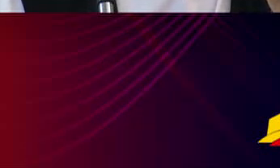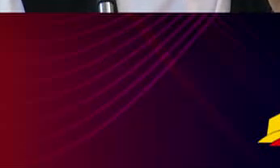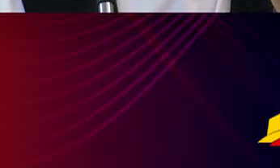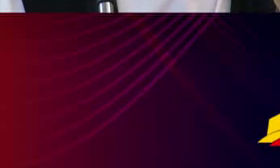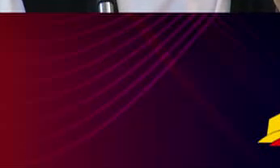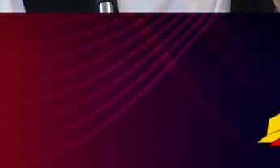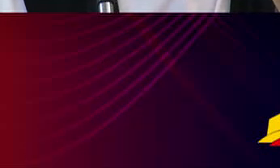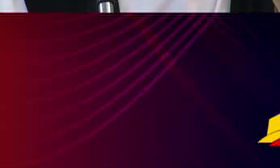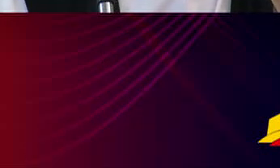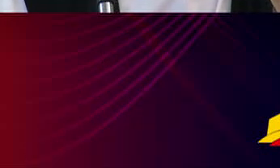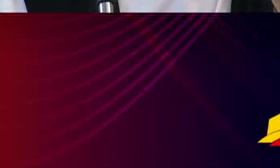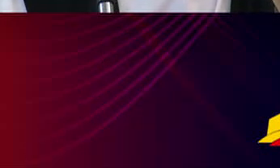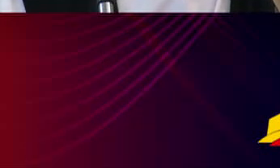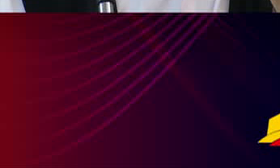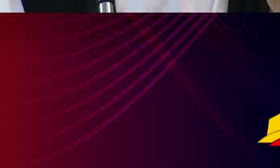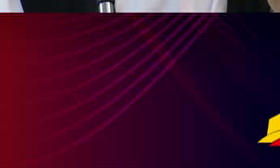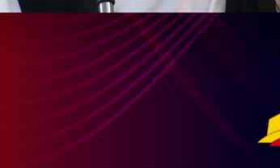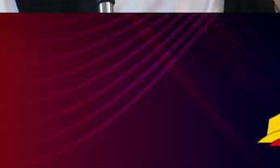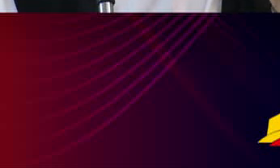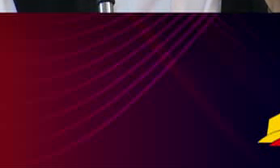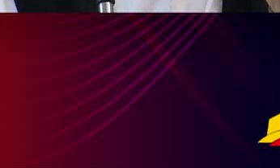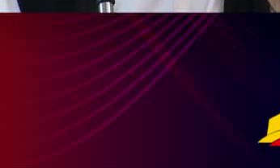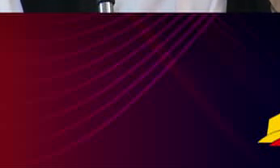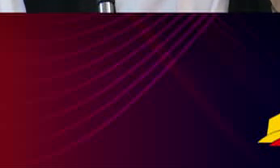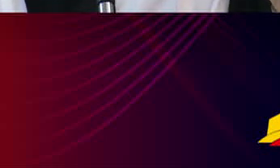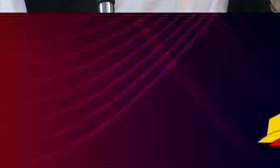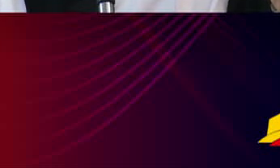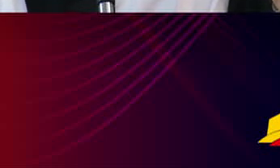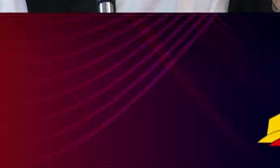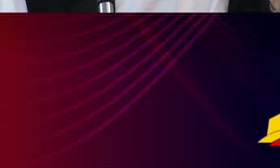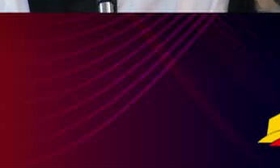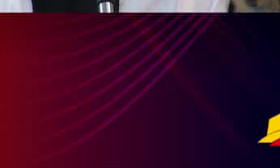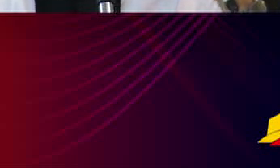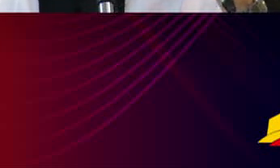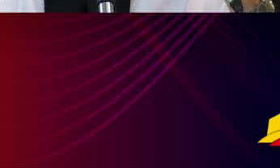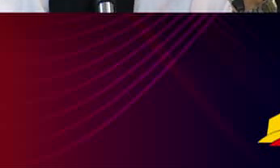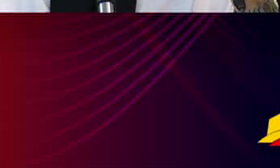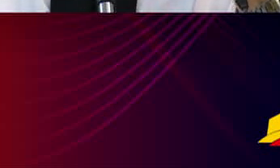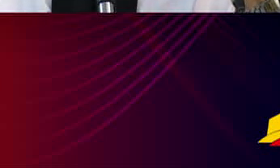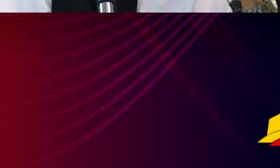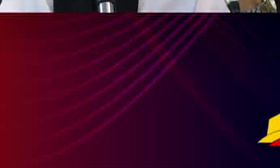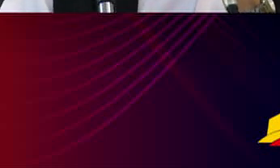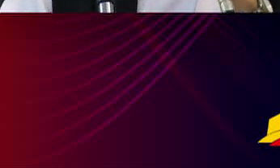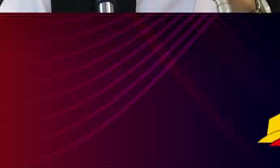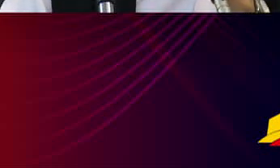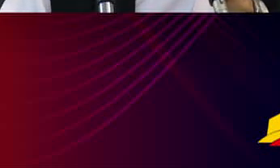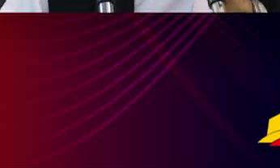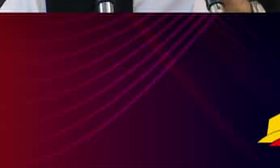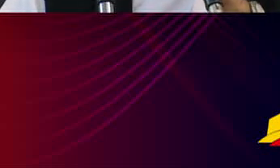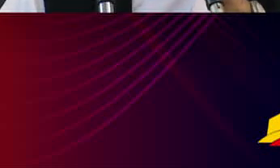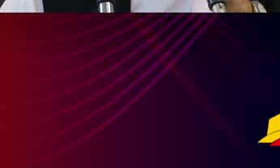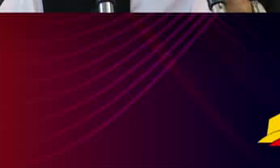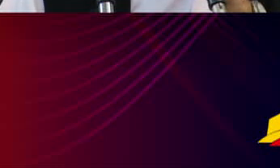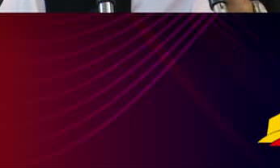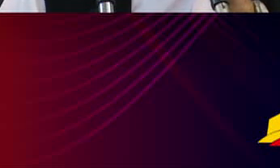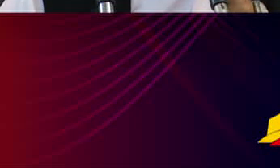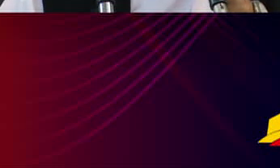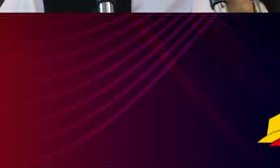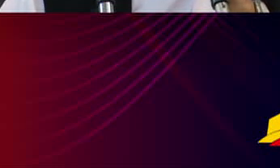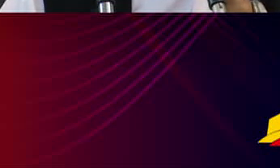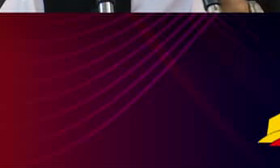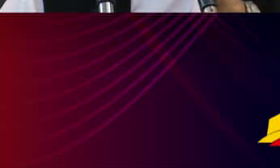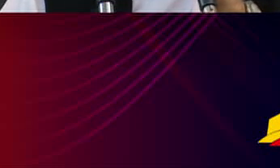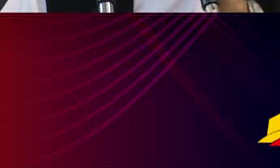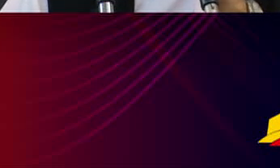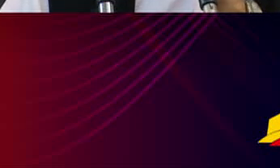é a apresentação da LDO. Não, mas só deixa eu terminar. E nós temos 785 milhões. E só de administrativo, só de pessoal,